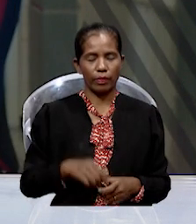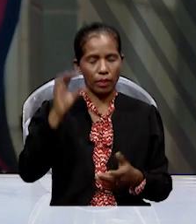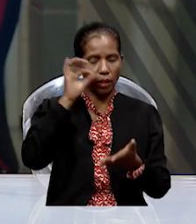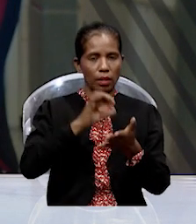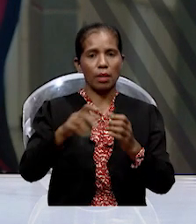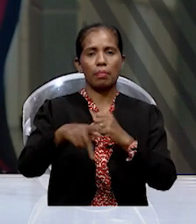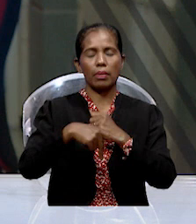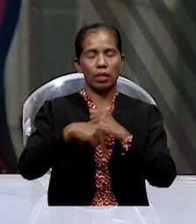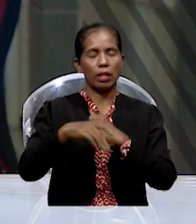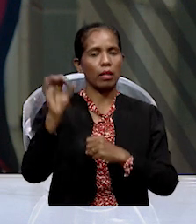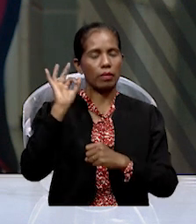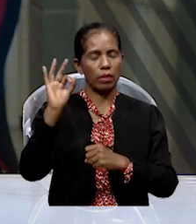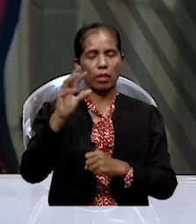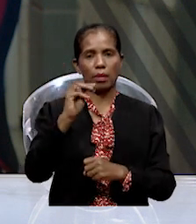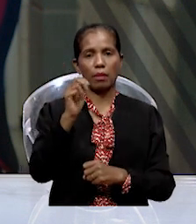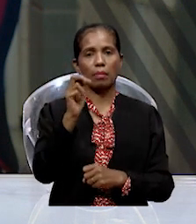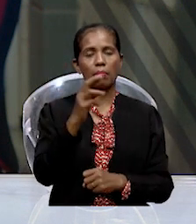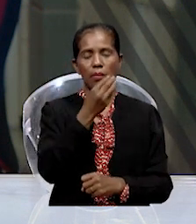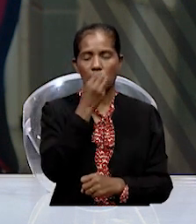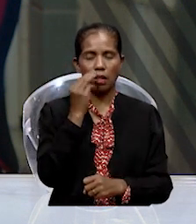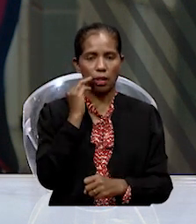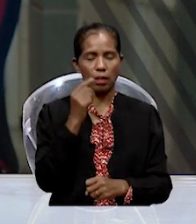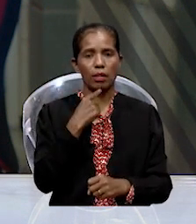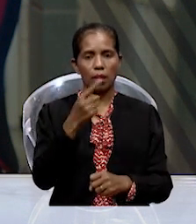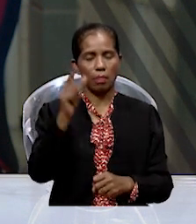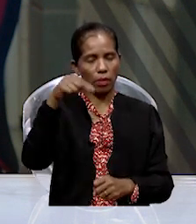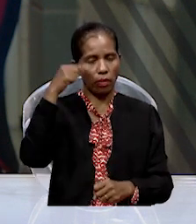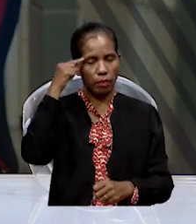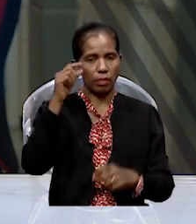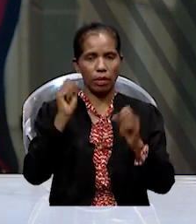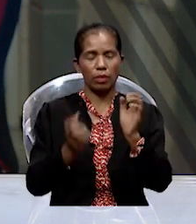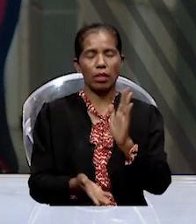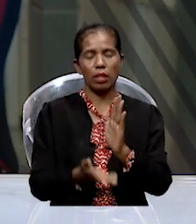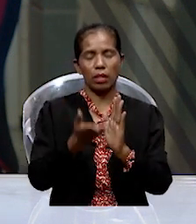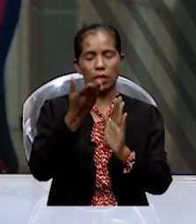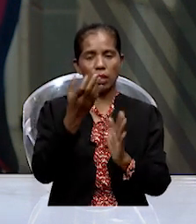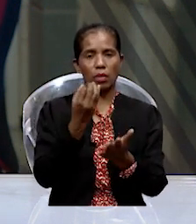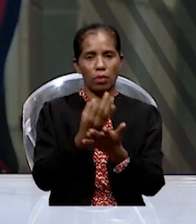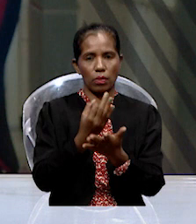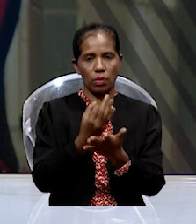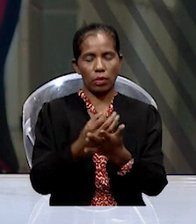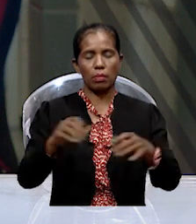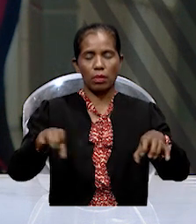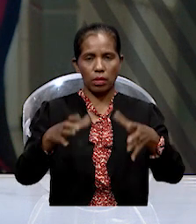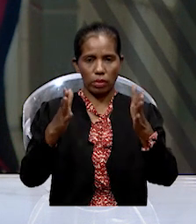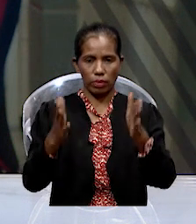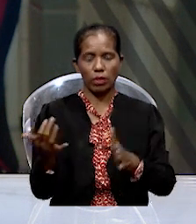Sekretário-Geral Partido Fretilin, Mariel Katiri, propõe ba governo atuasai salário mínimo ba trabalhador sira.